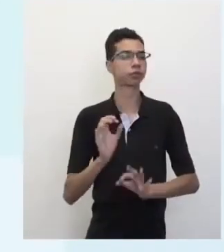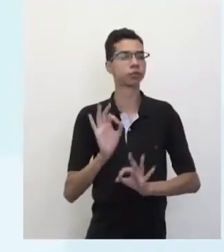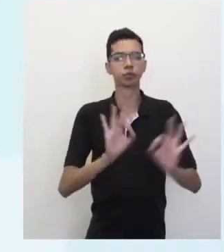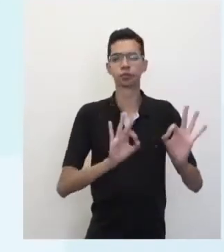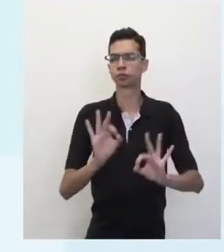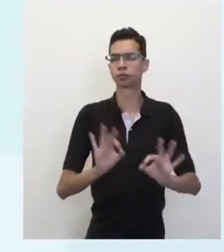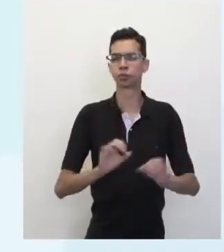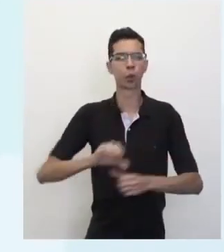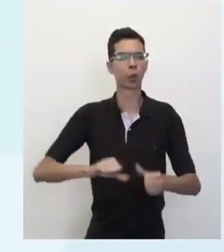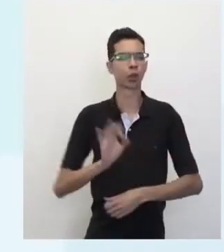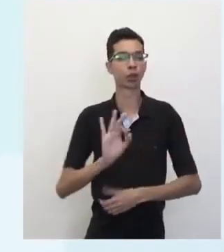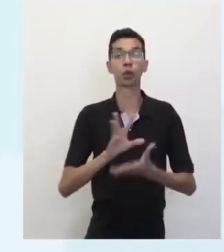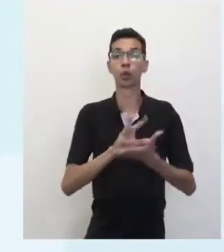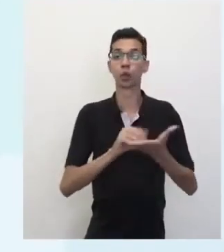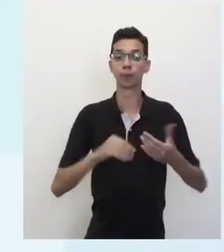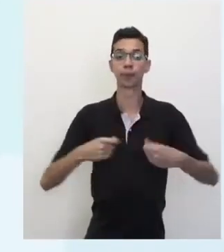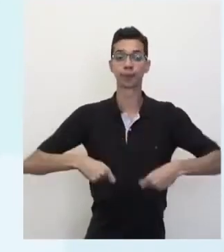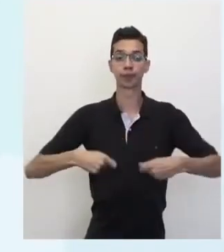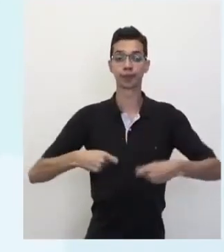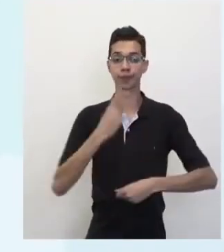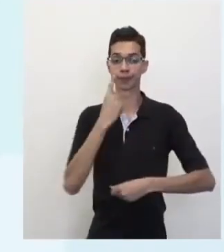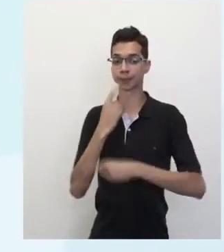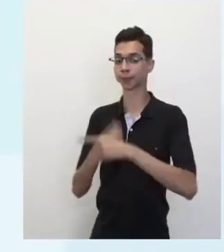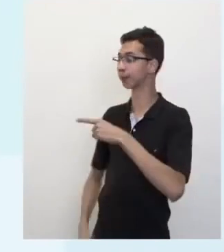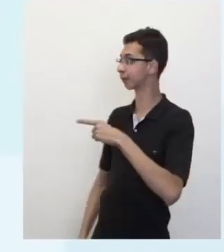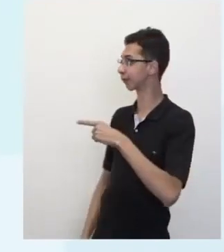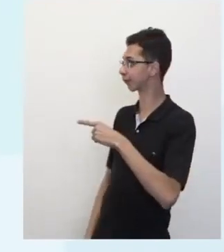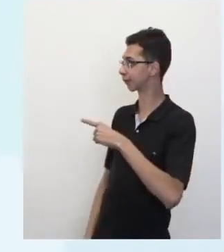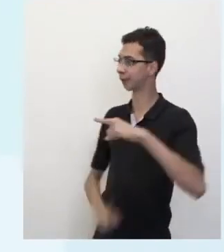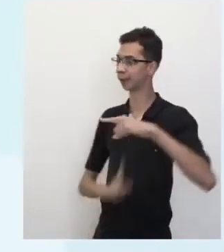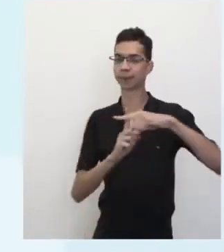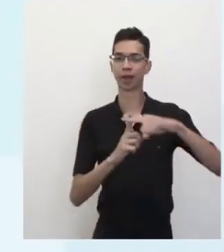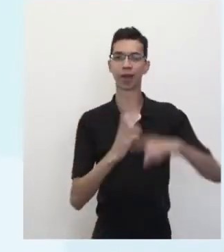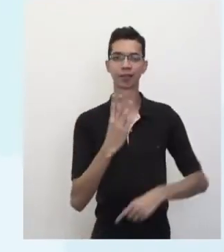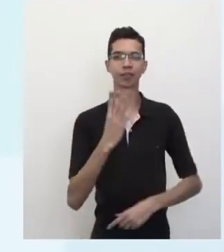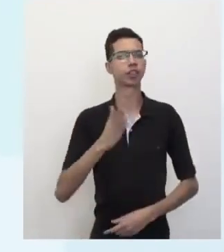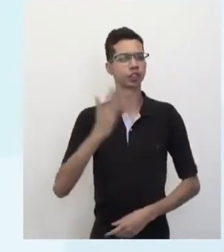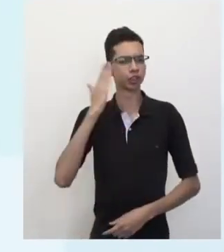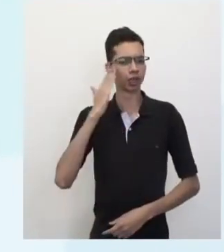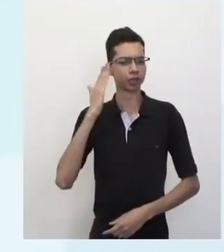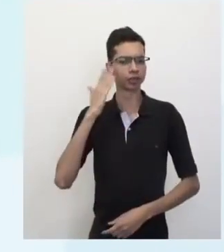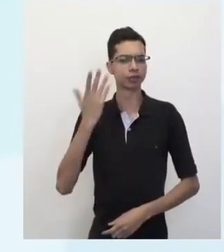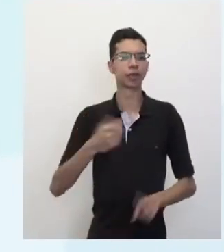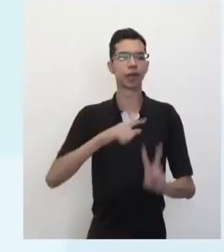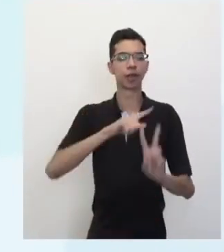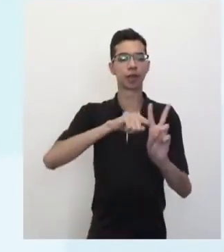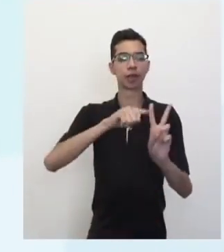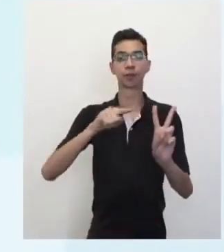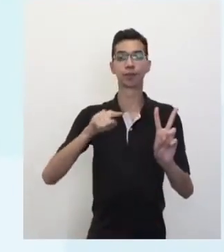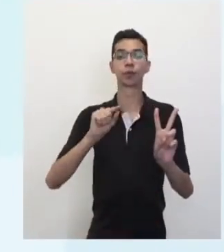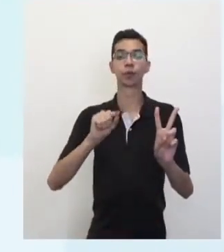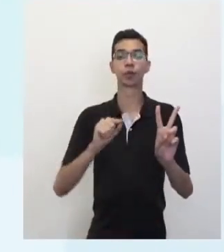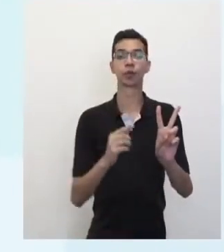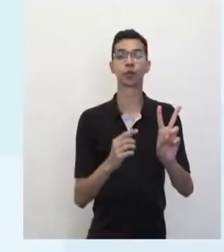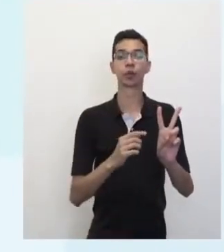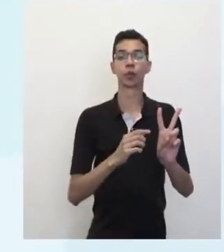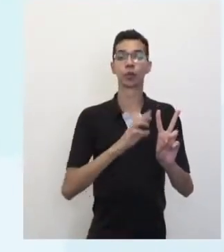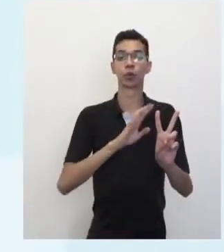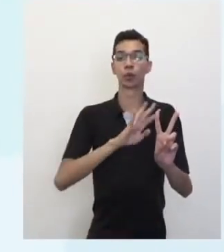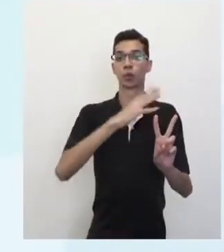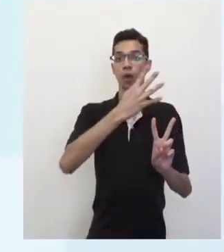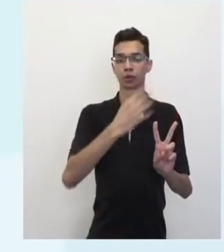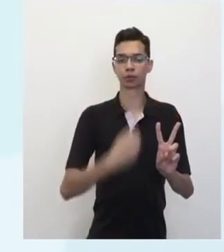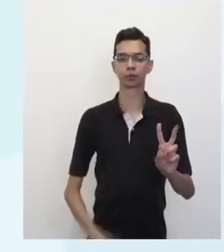vou copiar aqui o mais 3, tá certo? E aí eu já sei que a raiz quarta de 1 é 1, e a raiz quarta de 81,